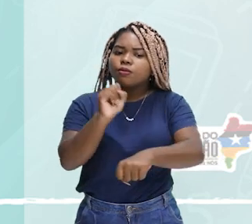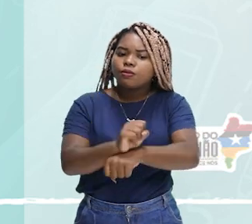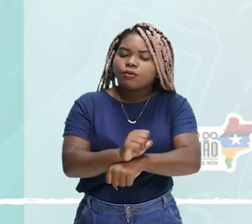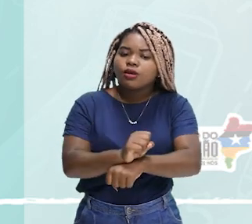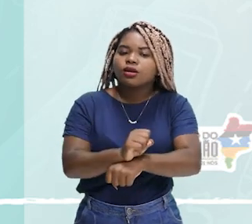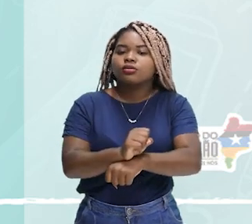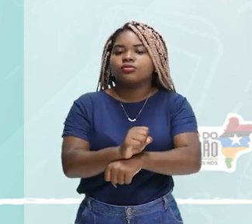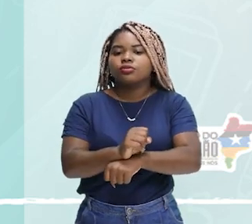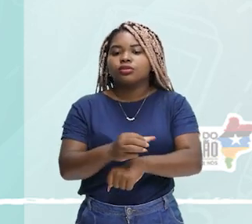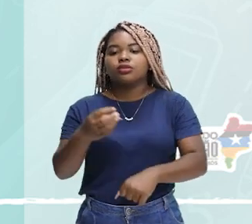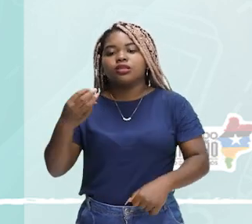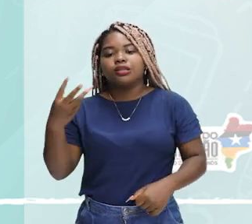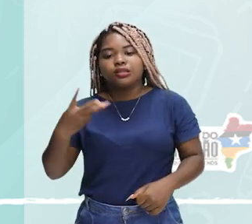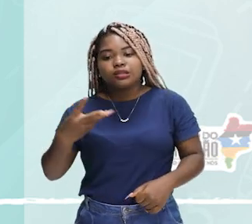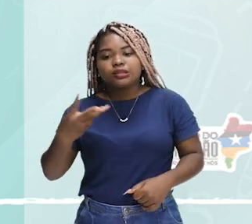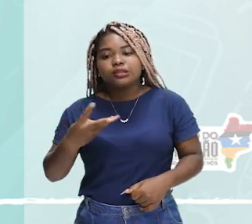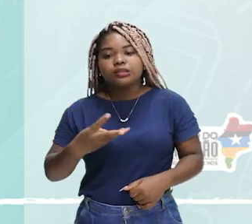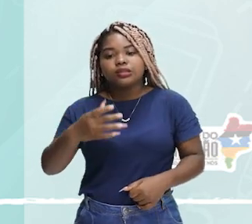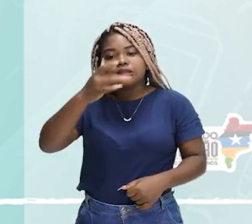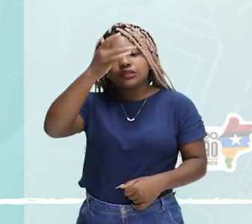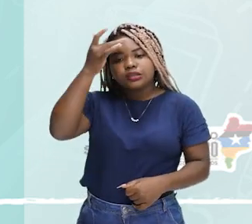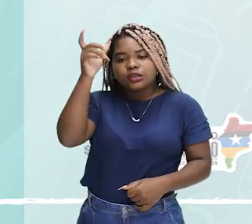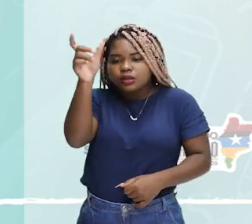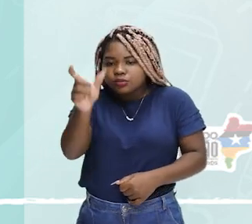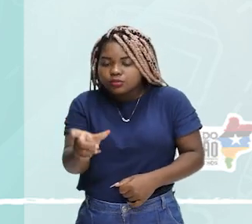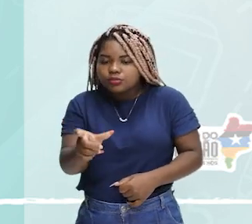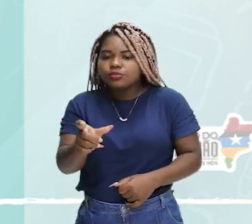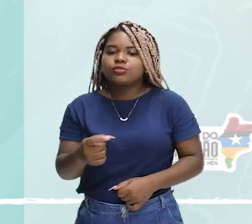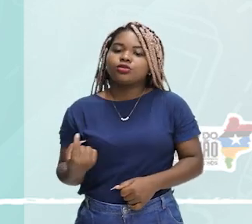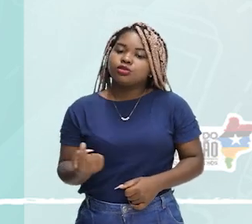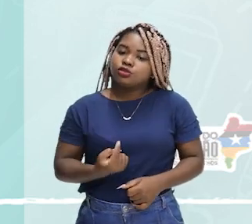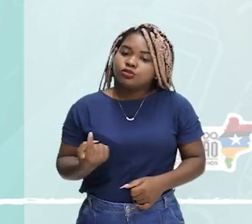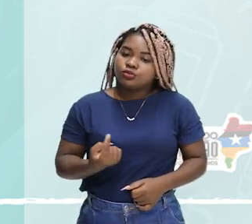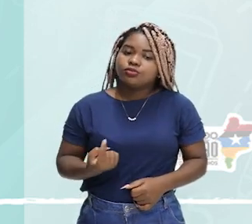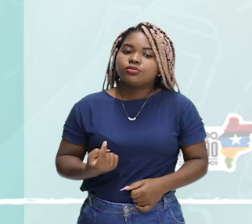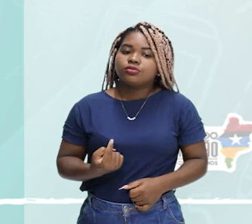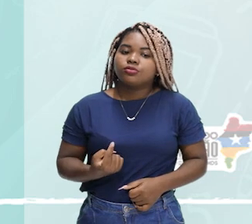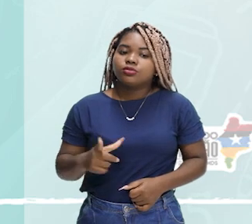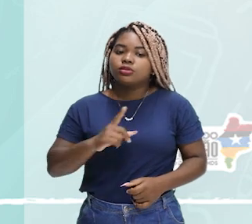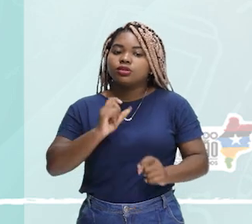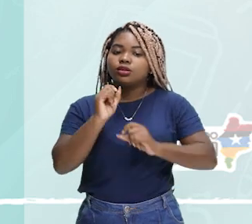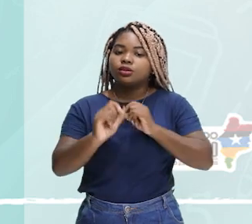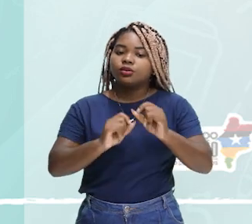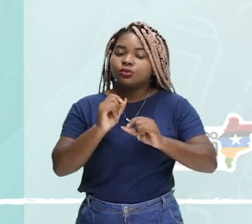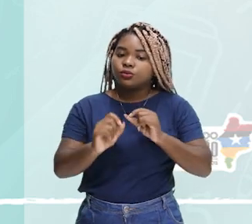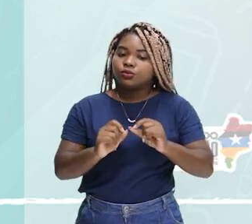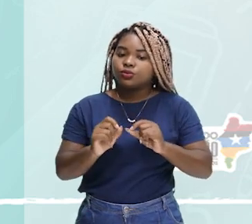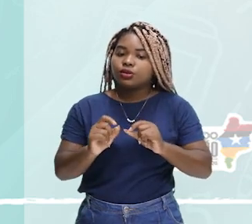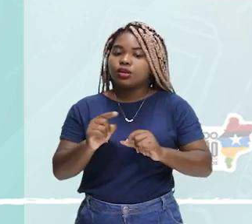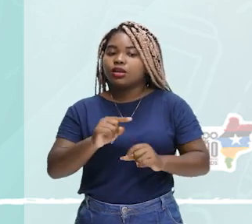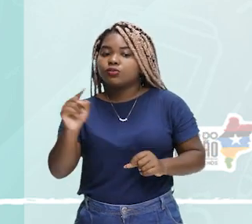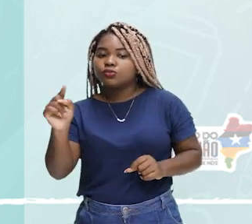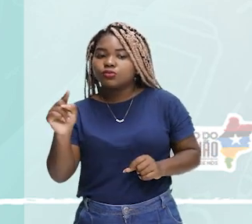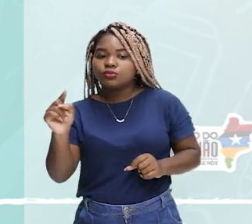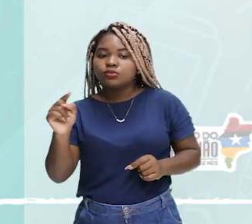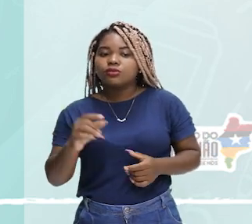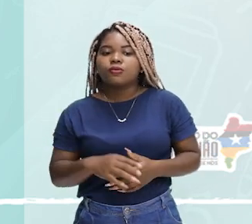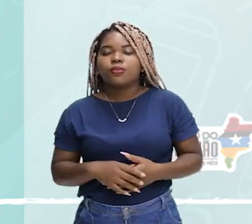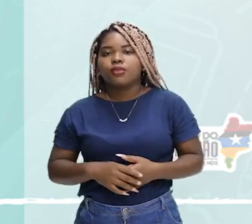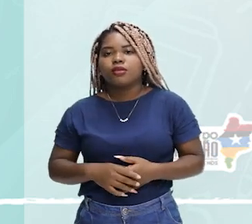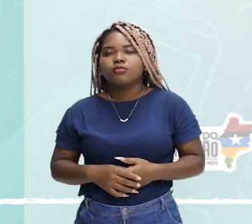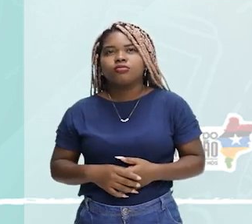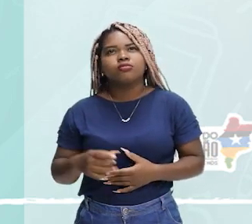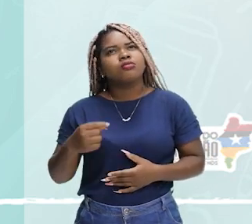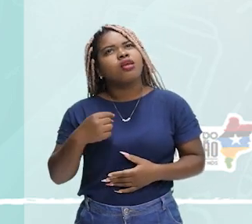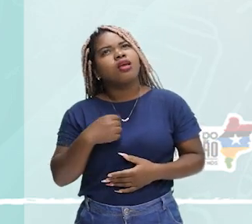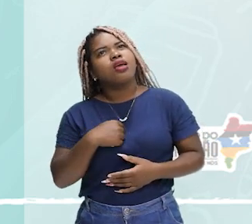conjugado na terceira pessoa do singular, no presente do indicativo recebe acento agudo. Então, vamos lá. Eu paro,